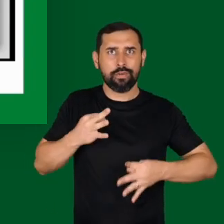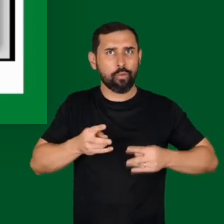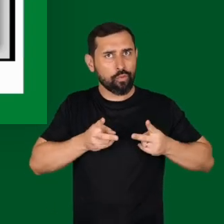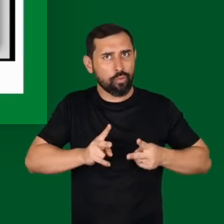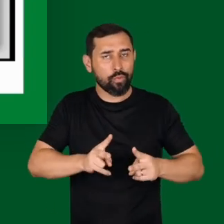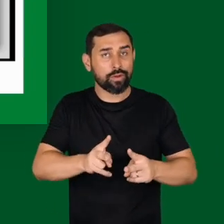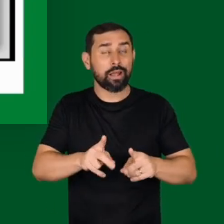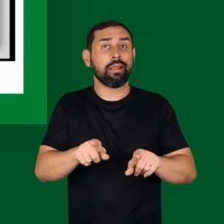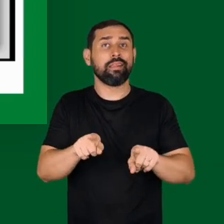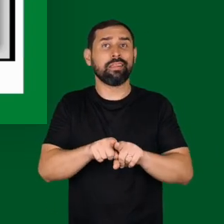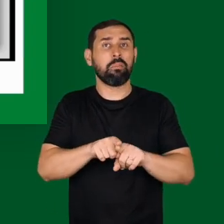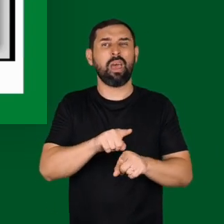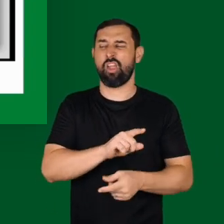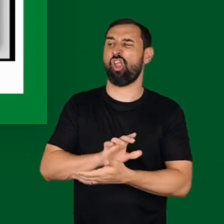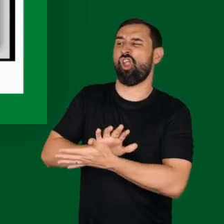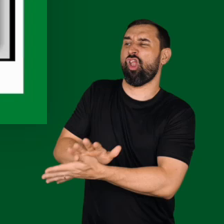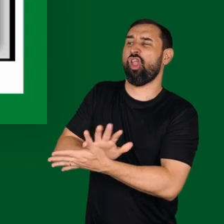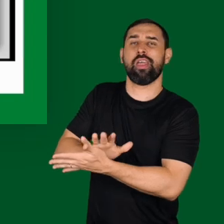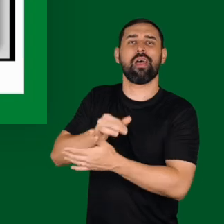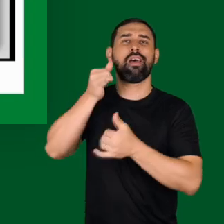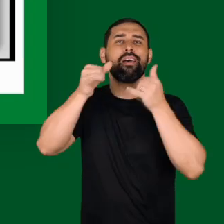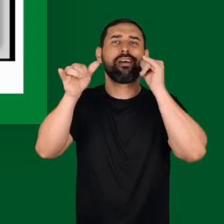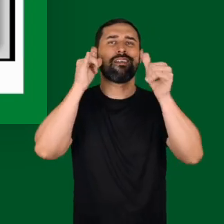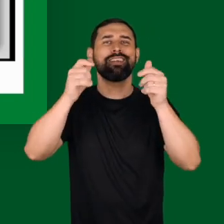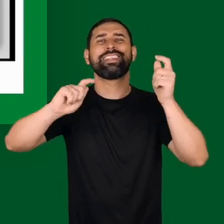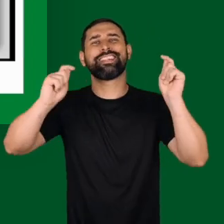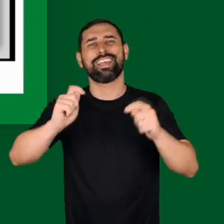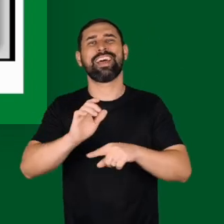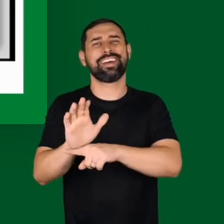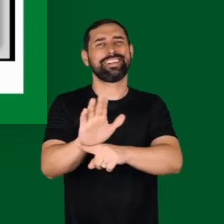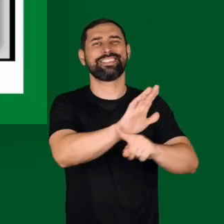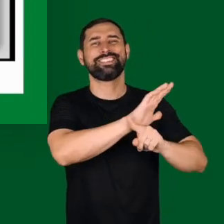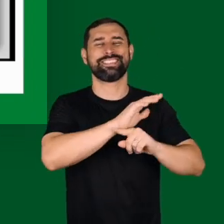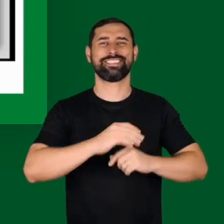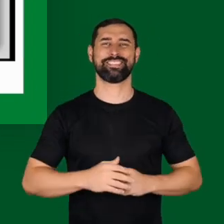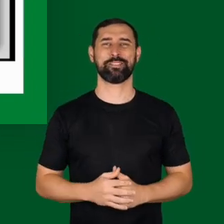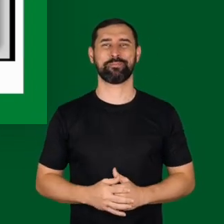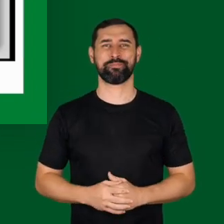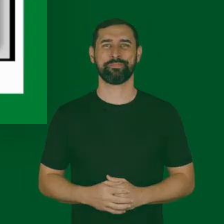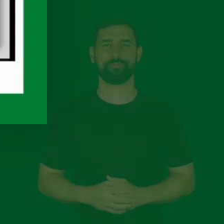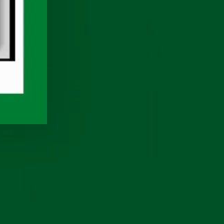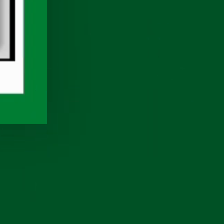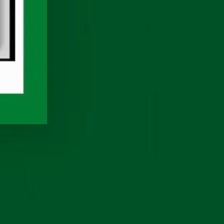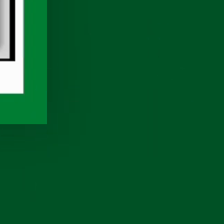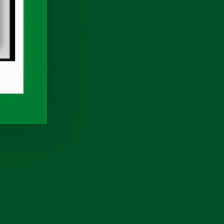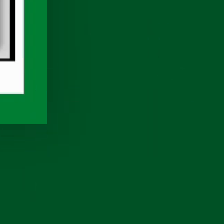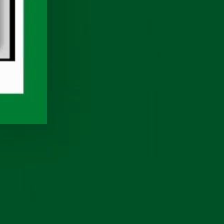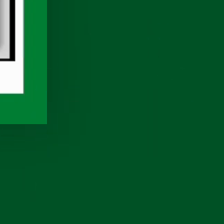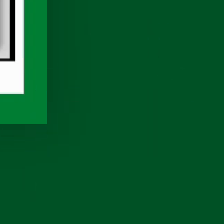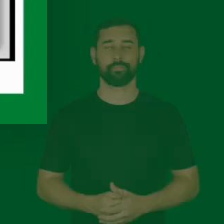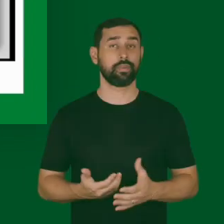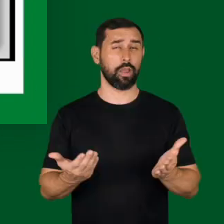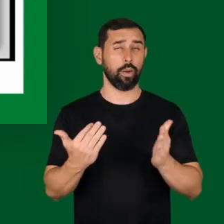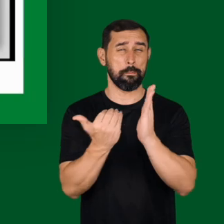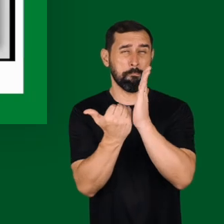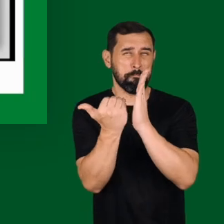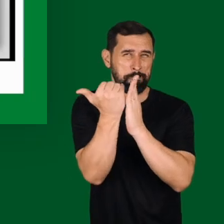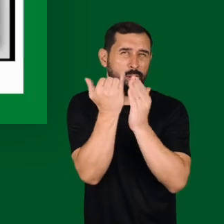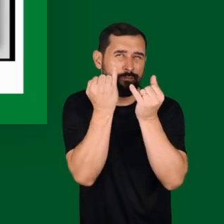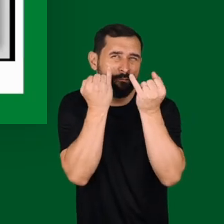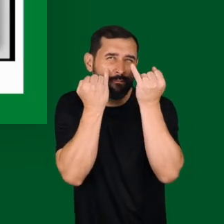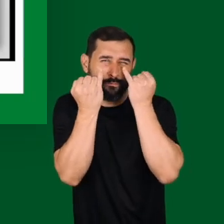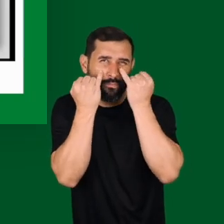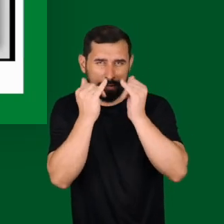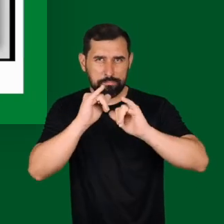seu tratamento, além de combater a discriminação por uma doença crônica, né? Então, eu